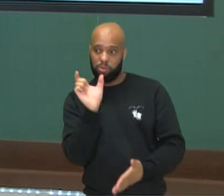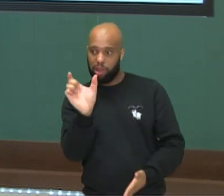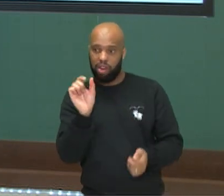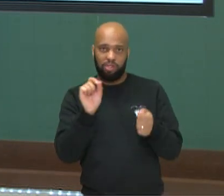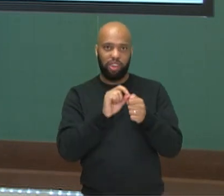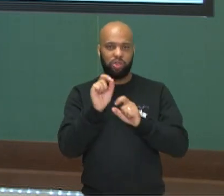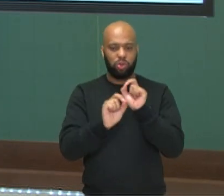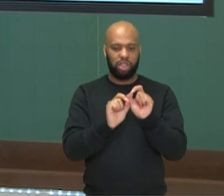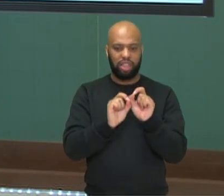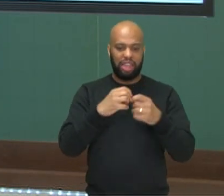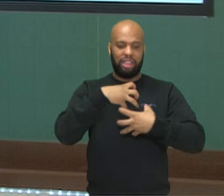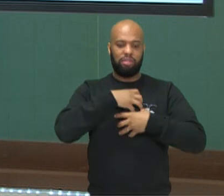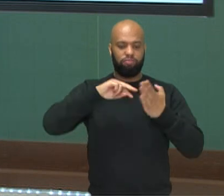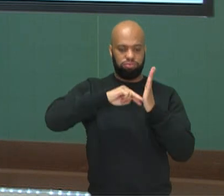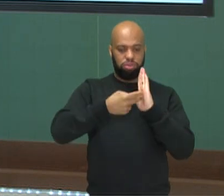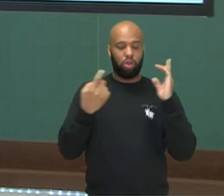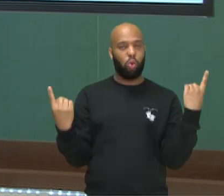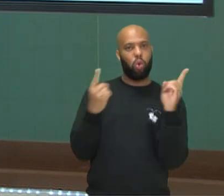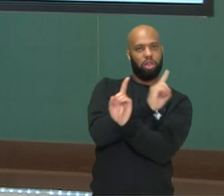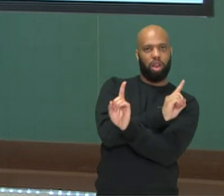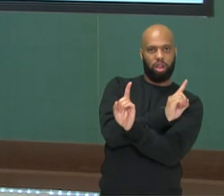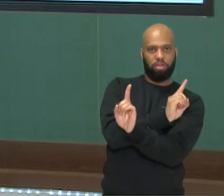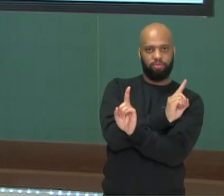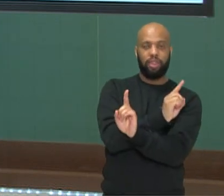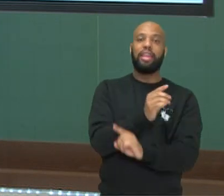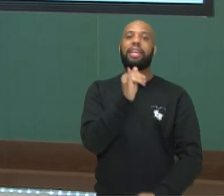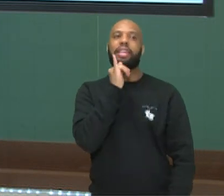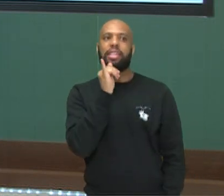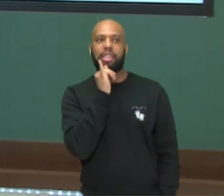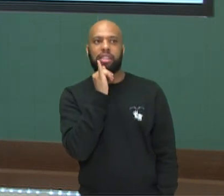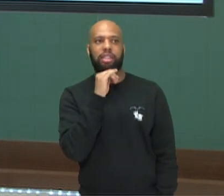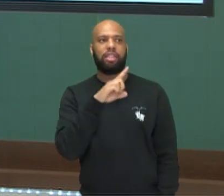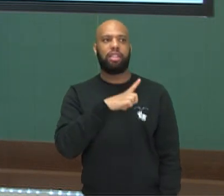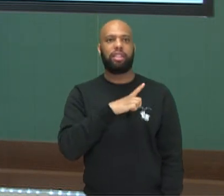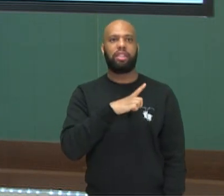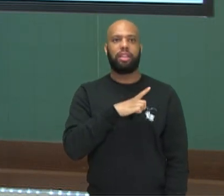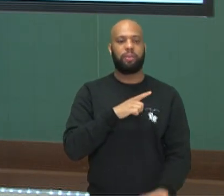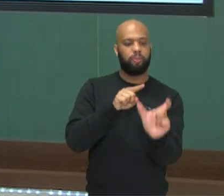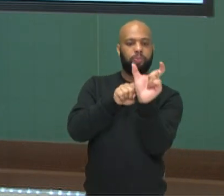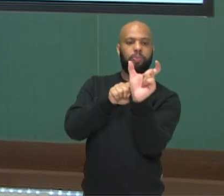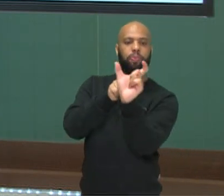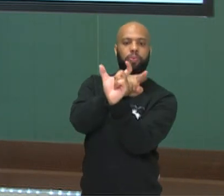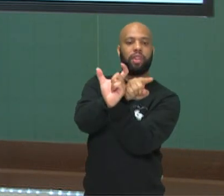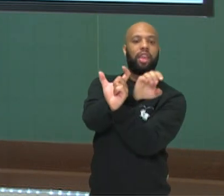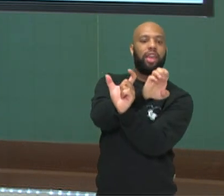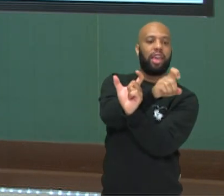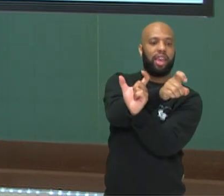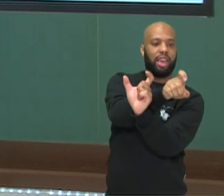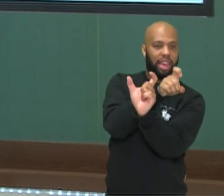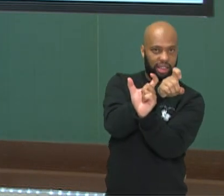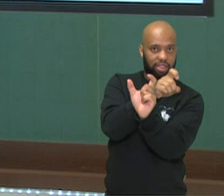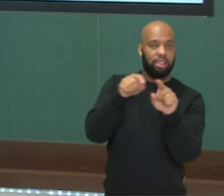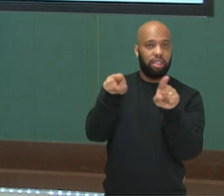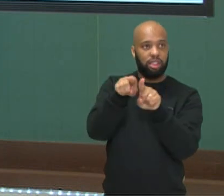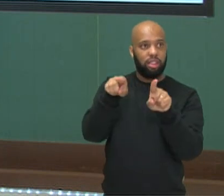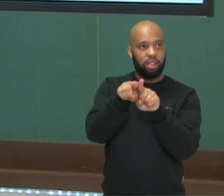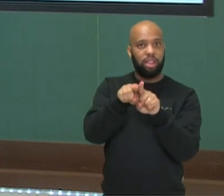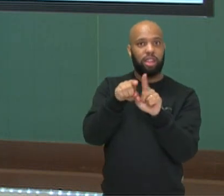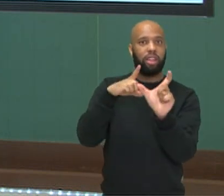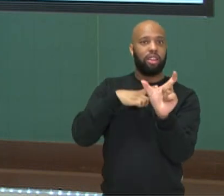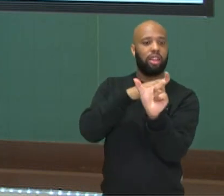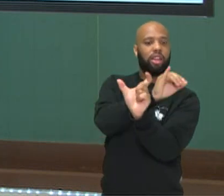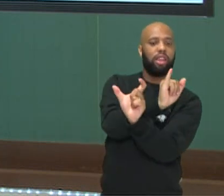à palavra que ela se liga, que é, por exemplo, né, o prefixo es e o prefixo